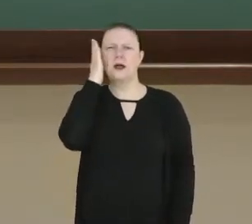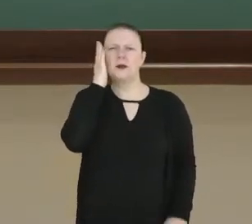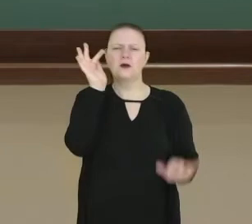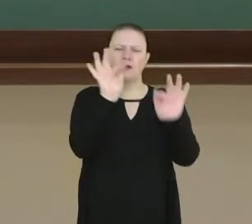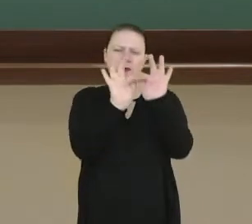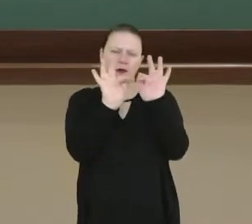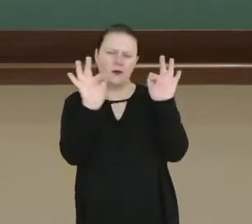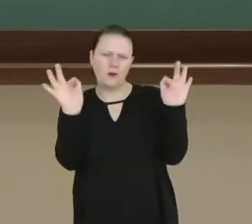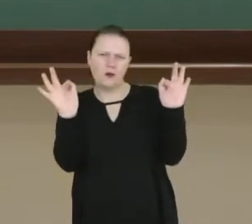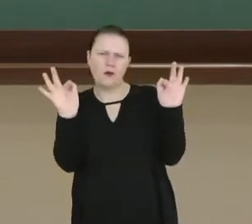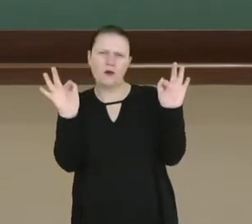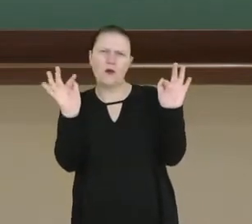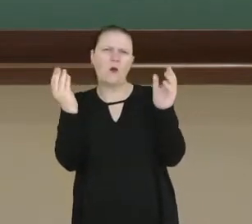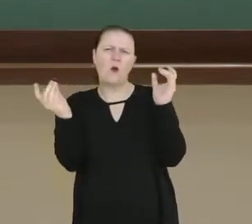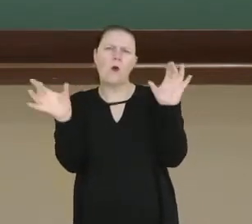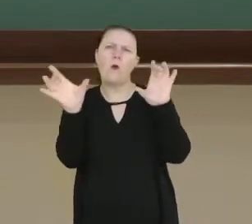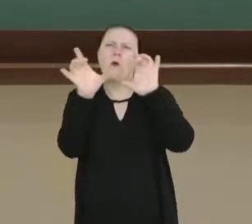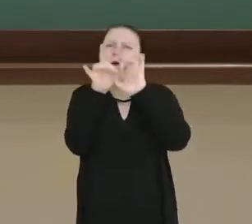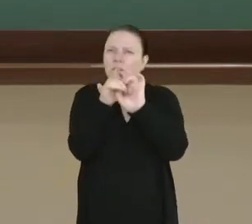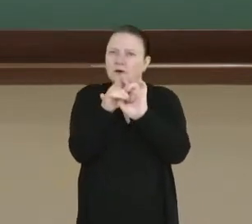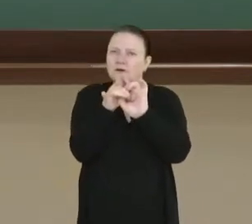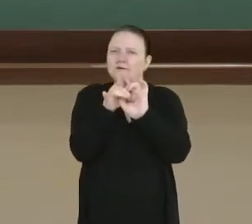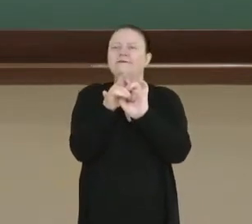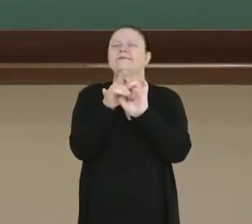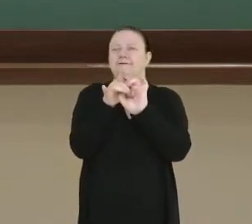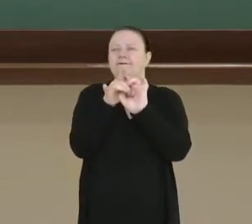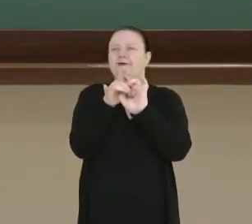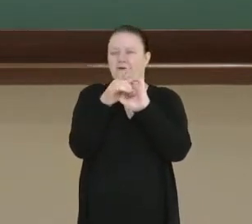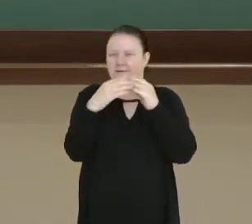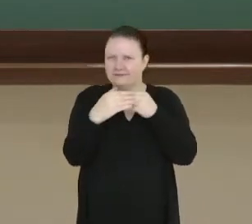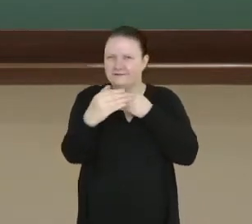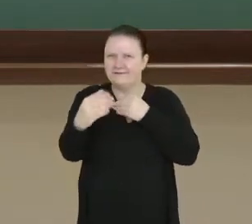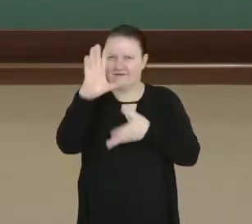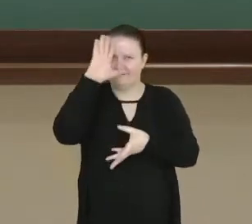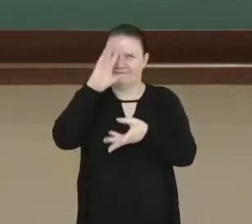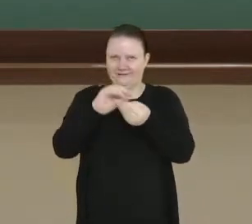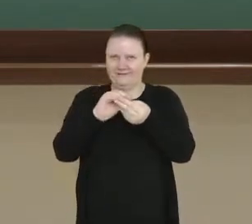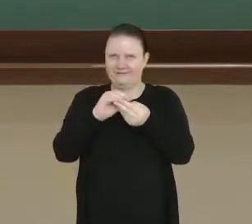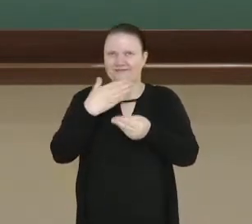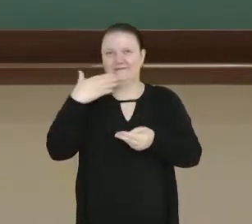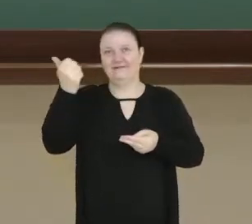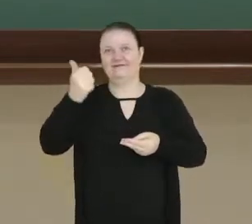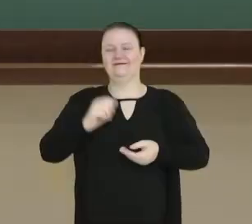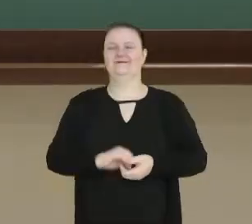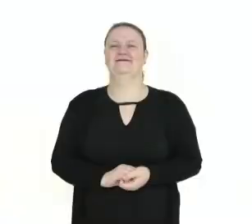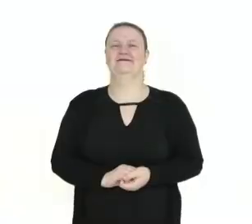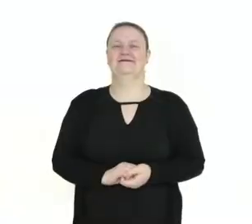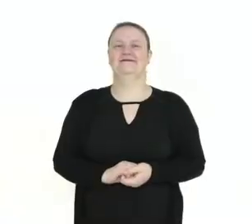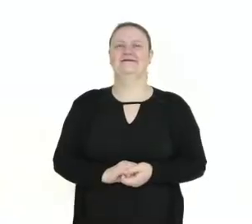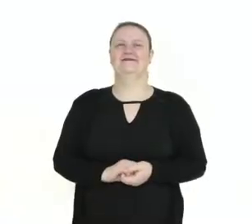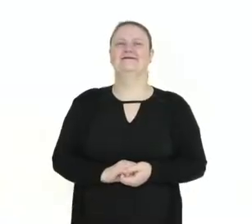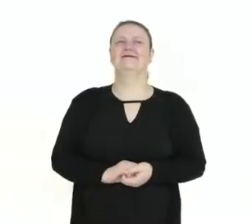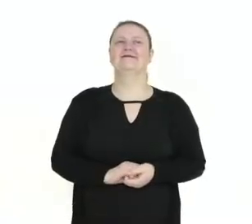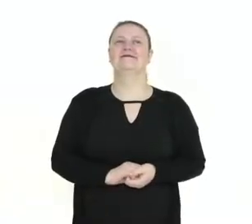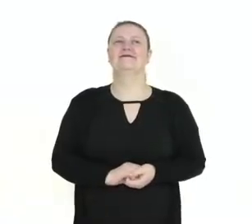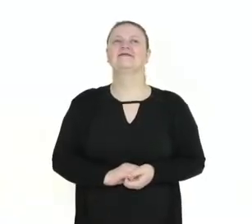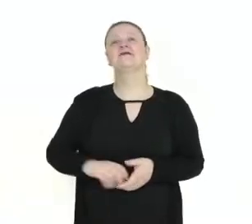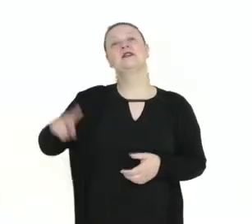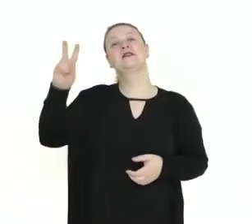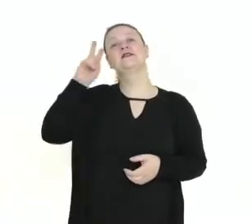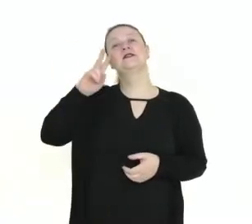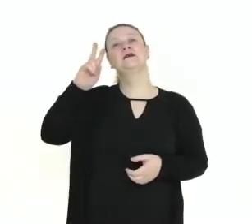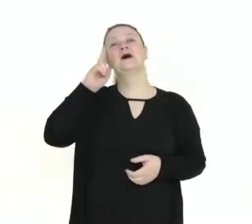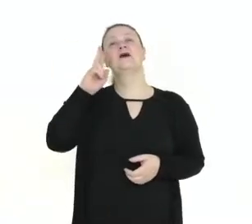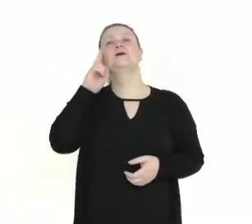por coordenação, né? Vamos entender melhor esses conceitos? Então acompanhe aqui. Bom, primeiramente